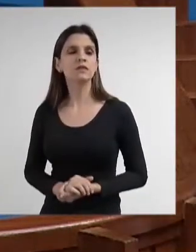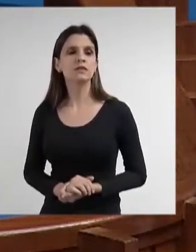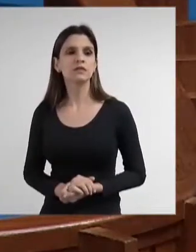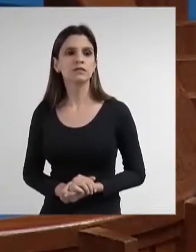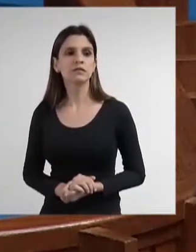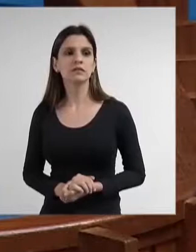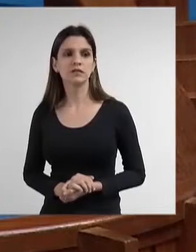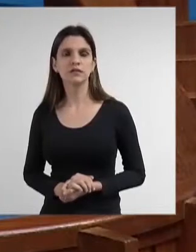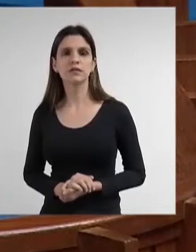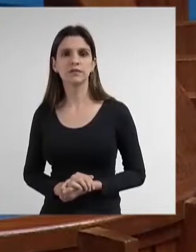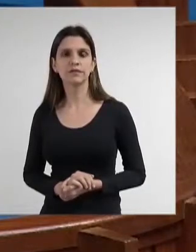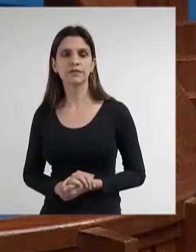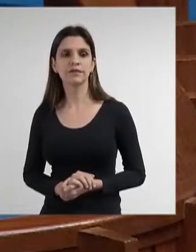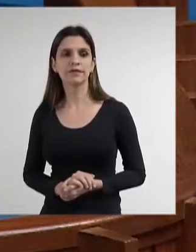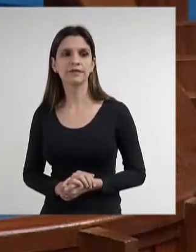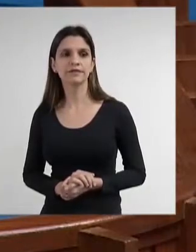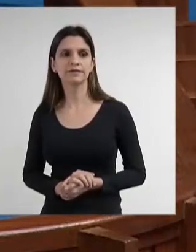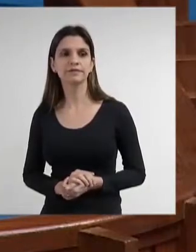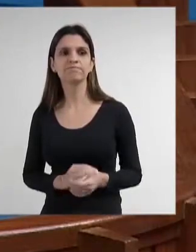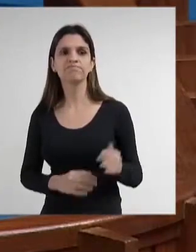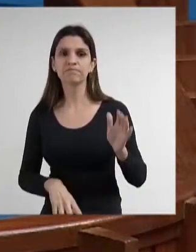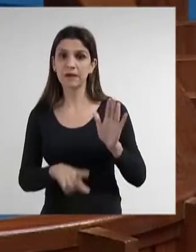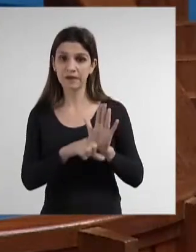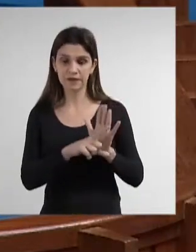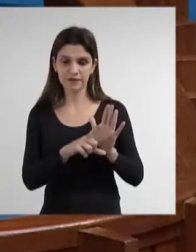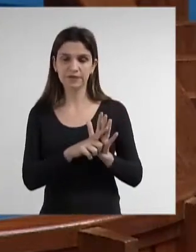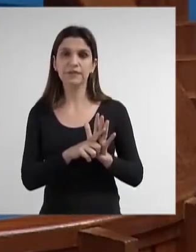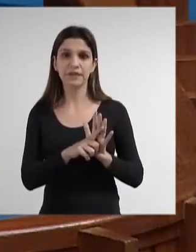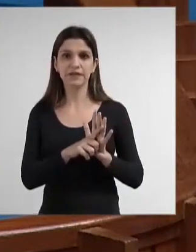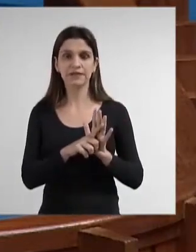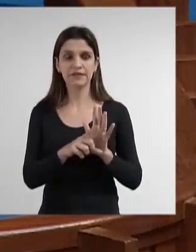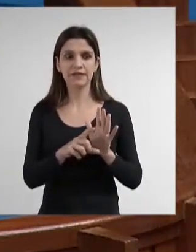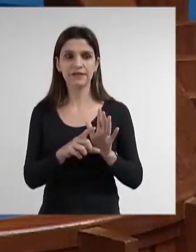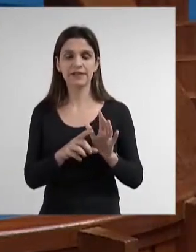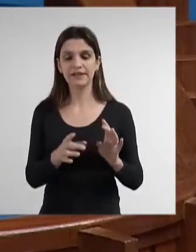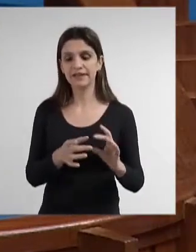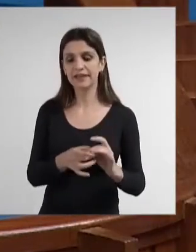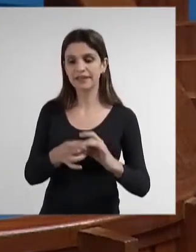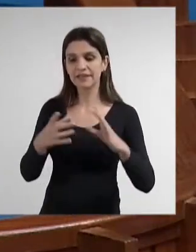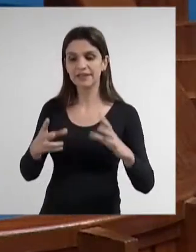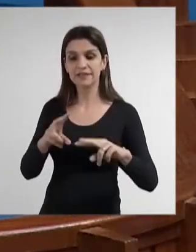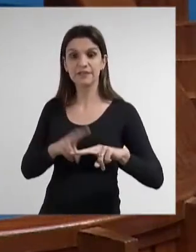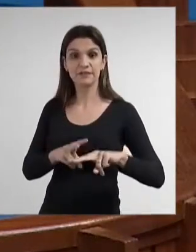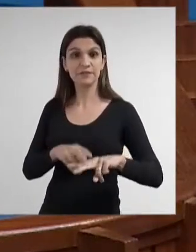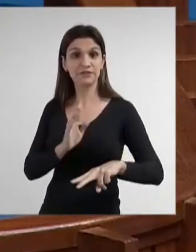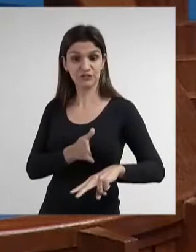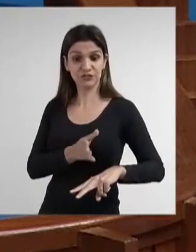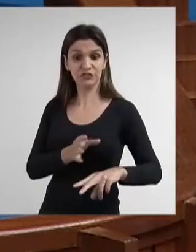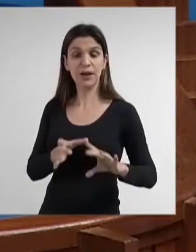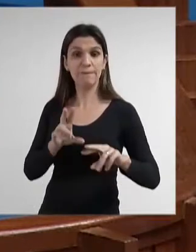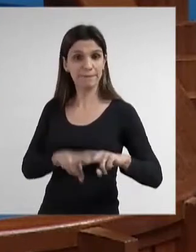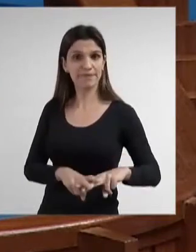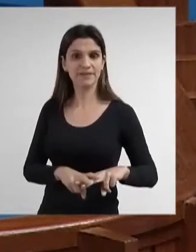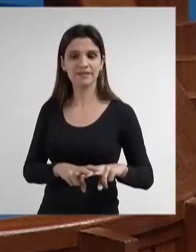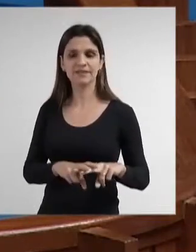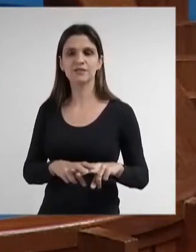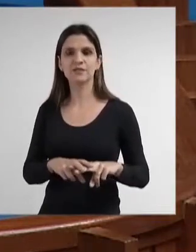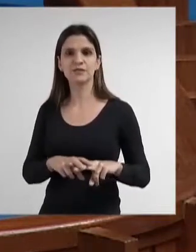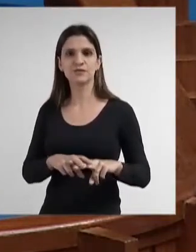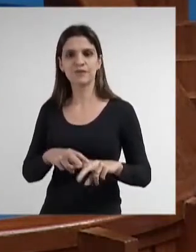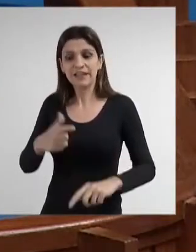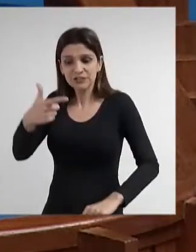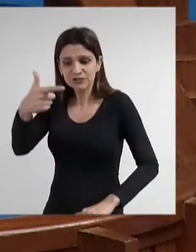da lei e acaba cometendo um outro crime. Está tramitando no Congresso